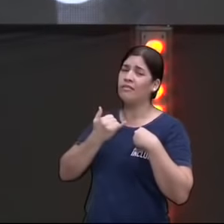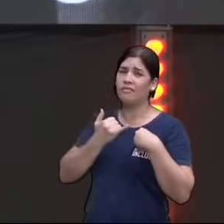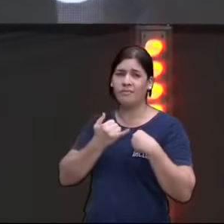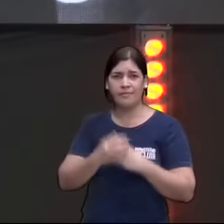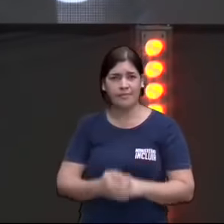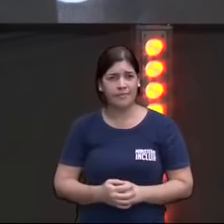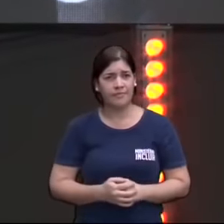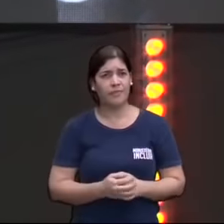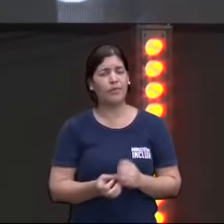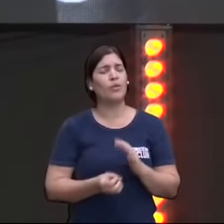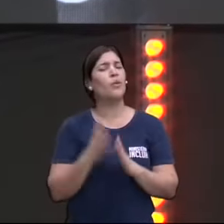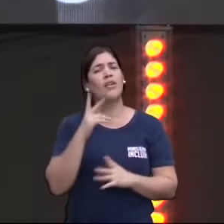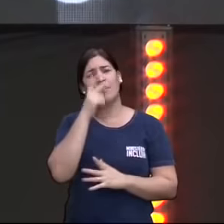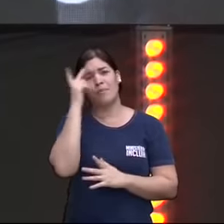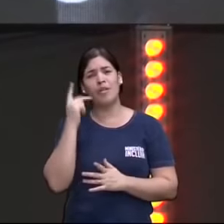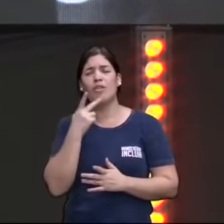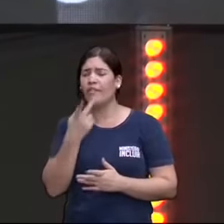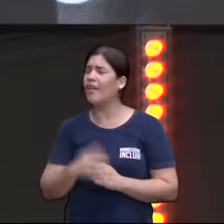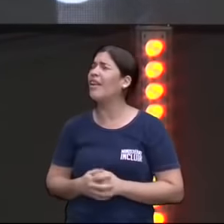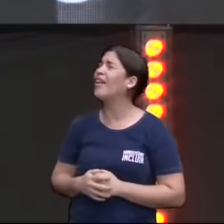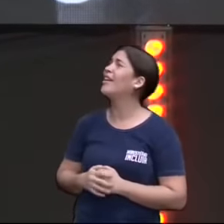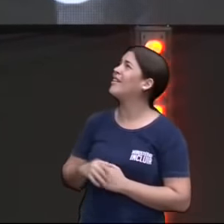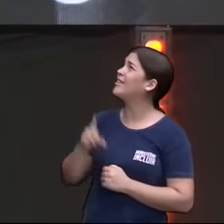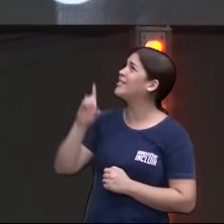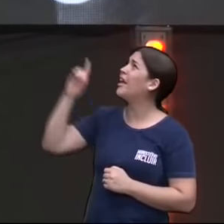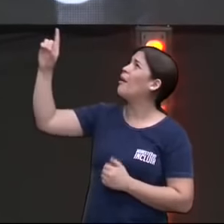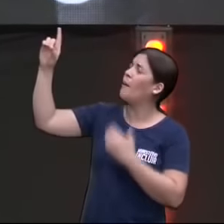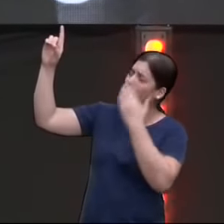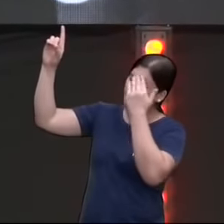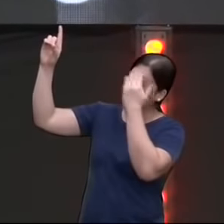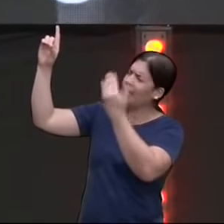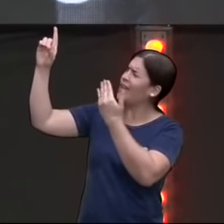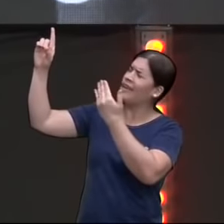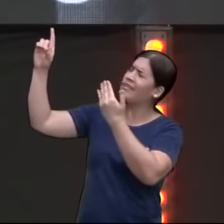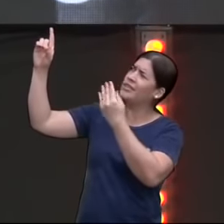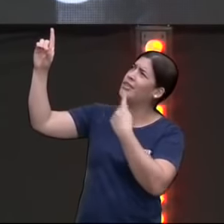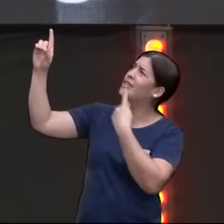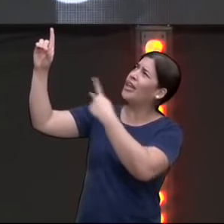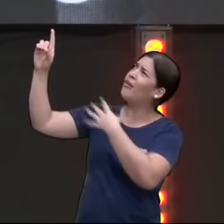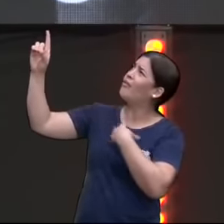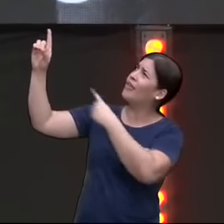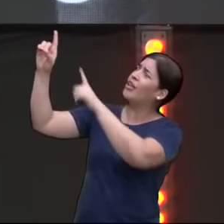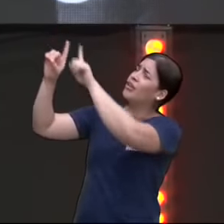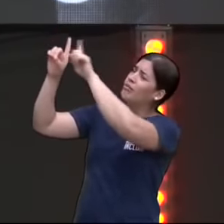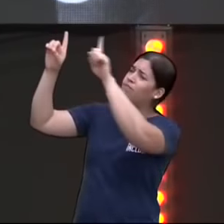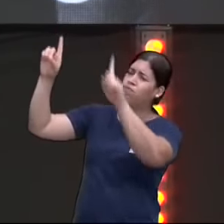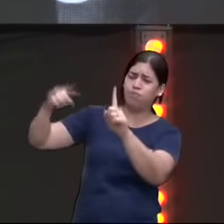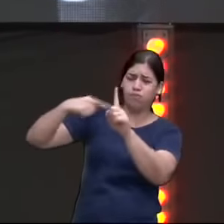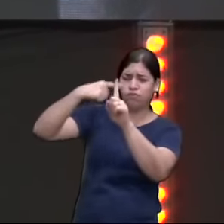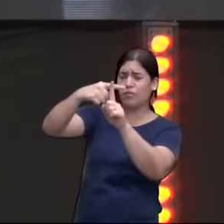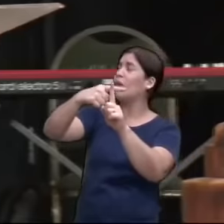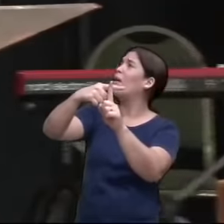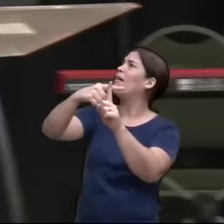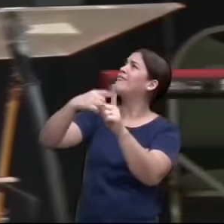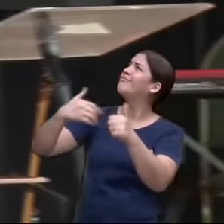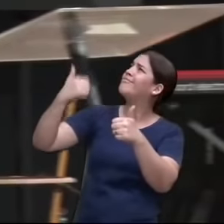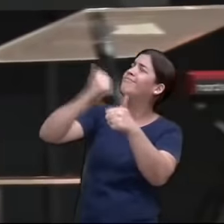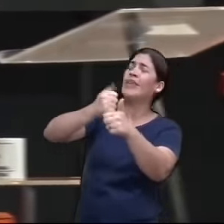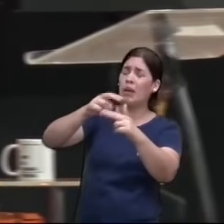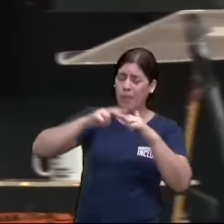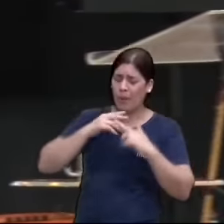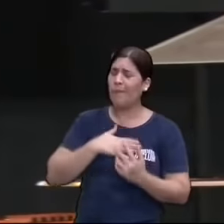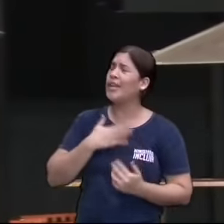e falar: olha, Deus, obrigado por ter mandado o teu filho morrer na cruz por mim. Agora eu sei que ela me livra